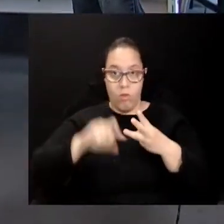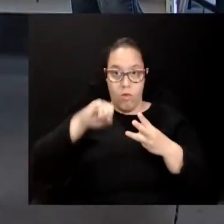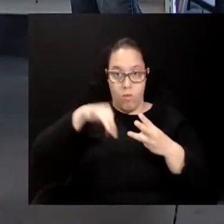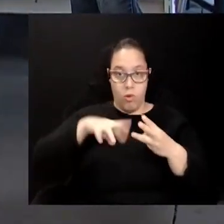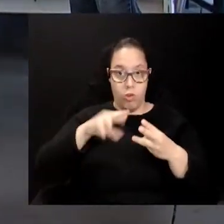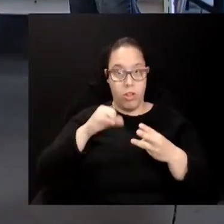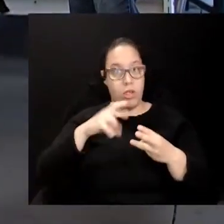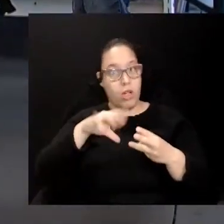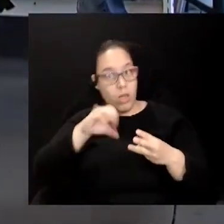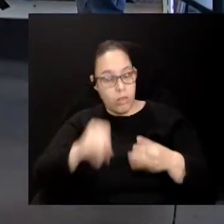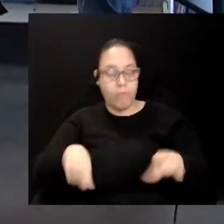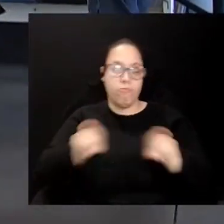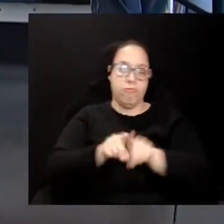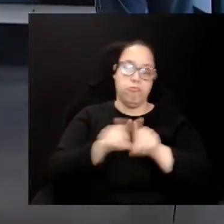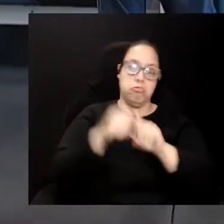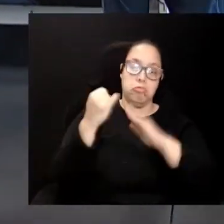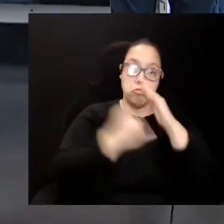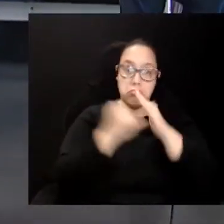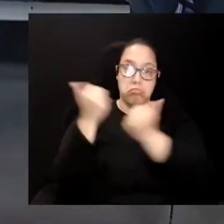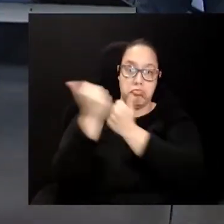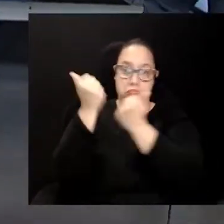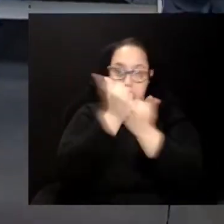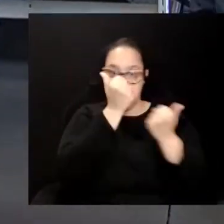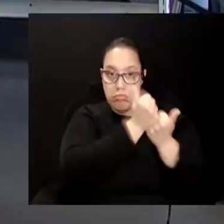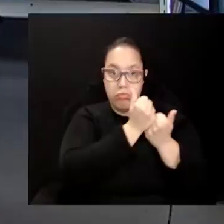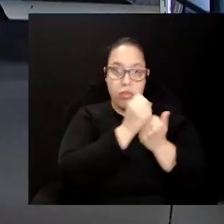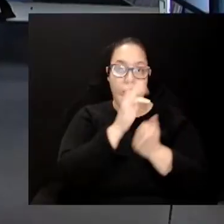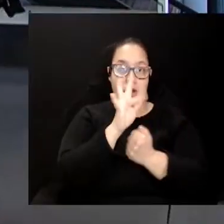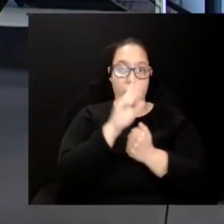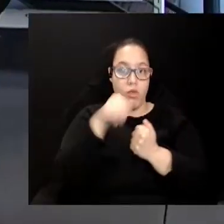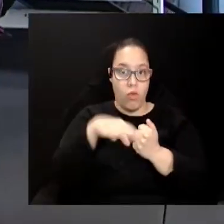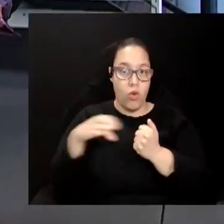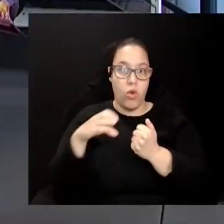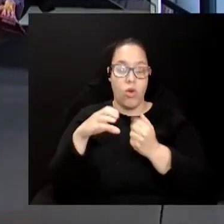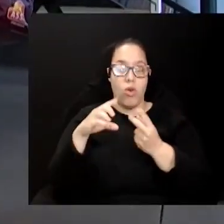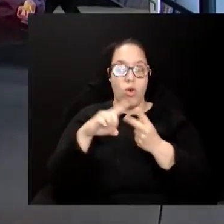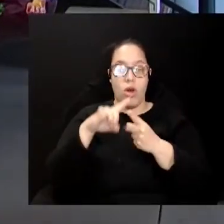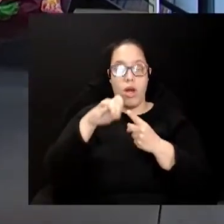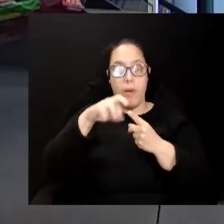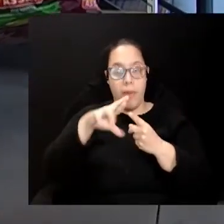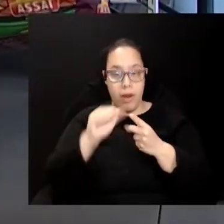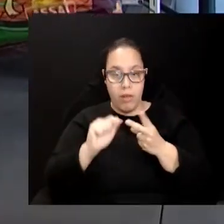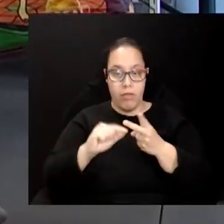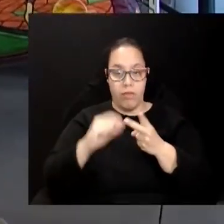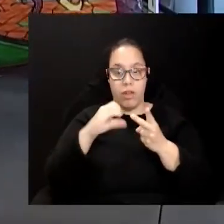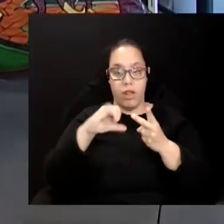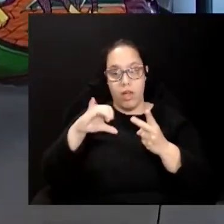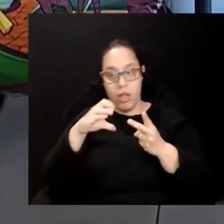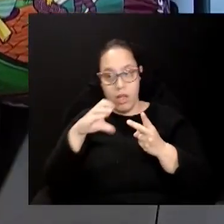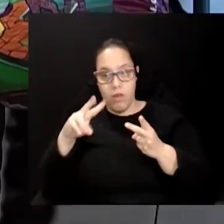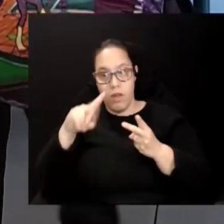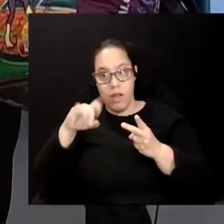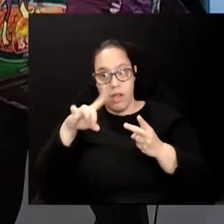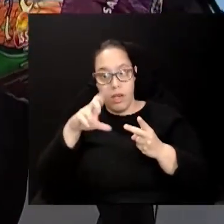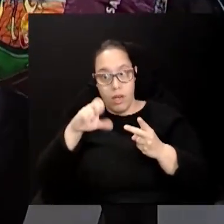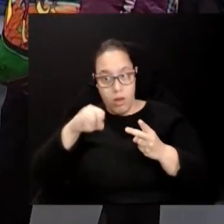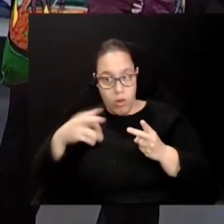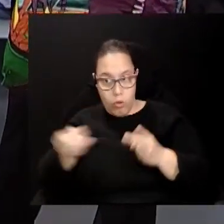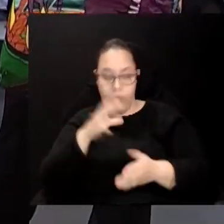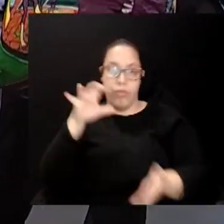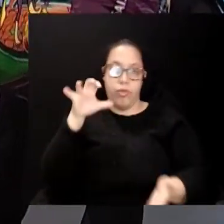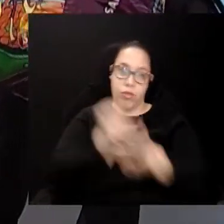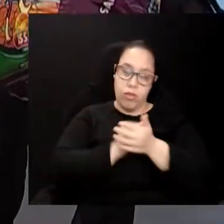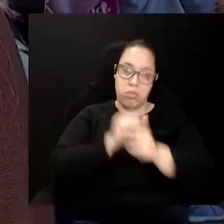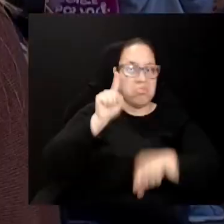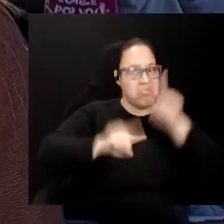das instituições parceiras na FUMEC Cambará e no SIC Vida Nova. Os requisitos para a matrícula variam conforme o